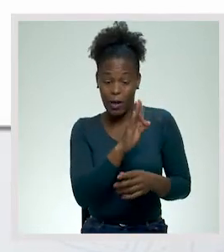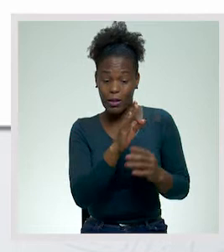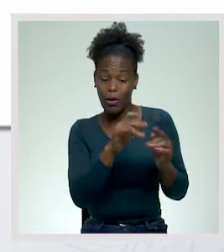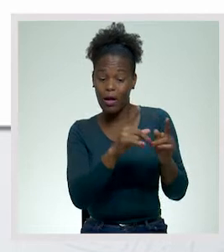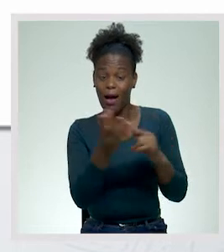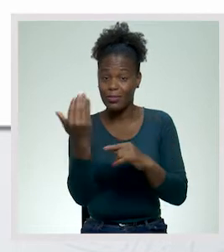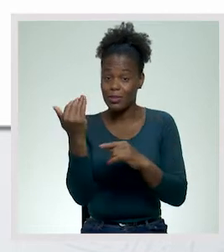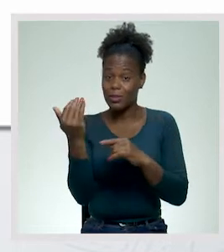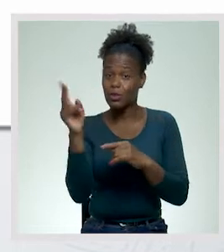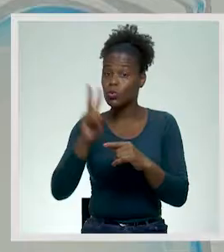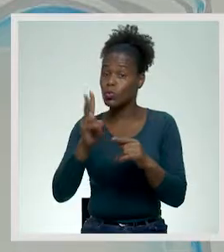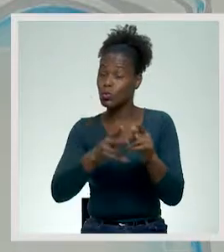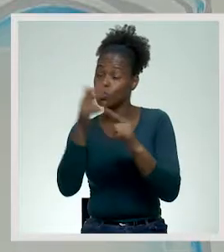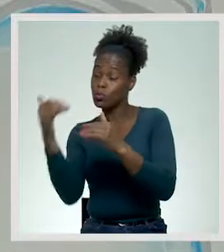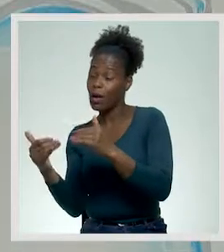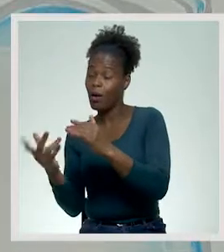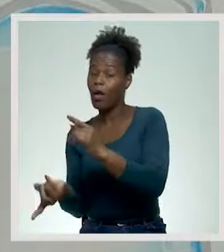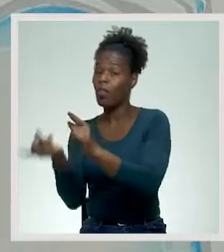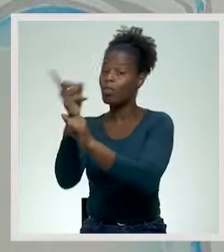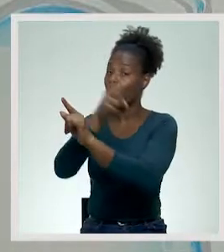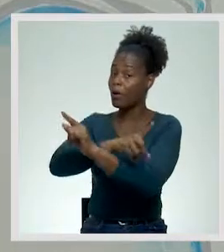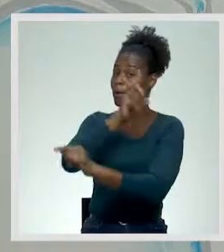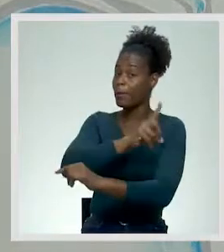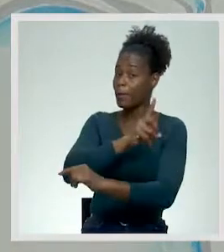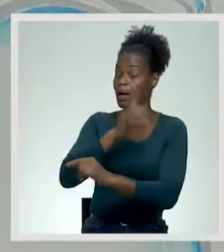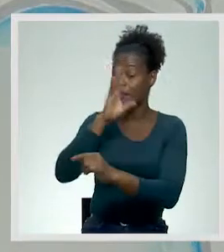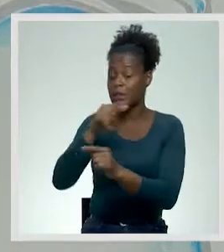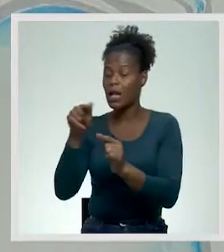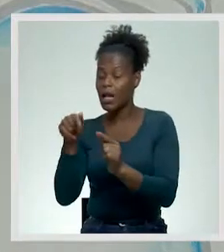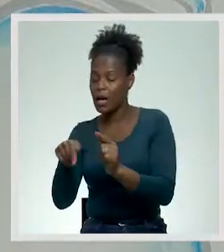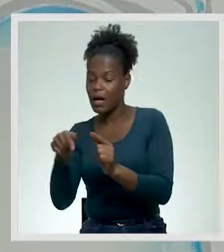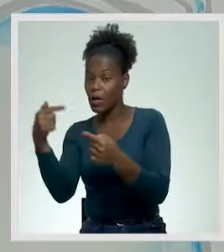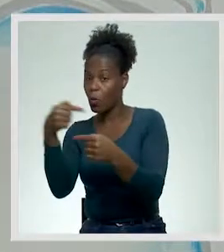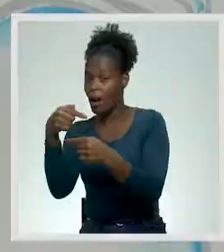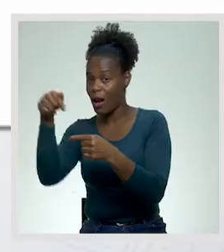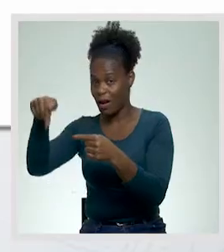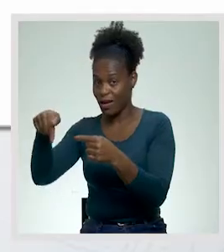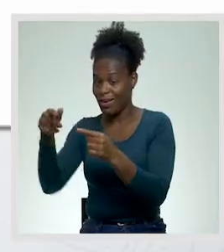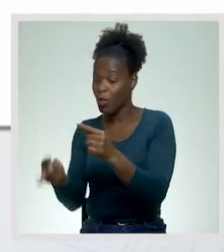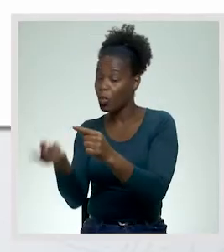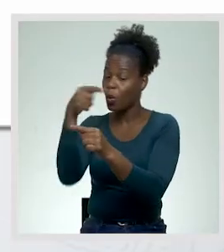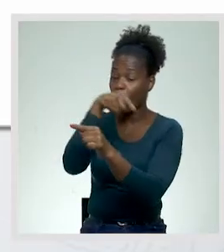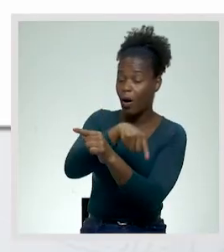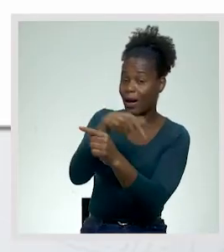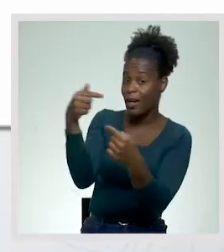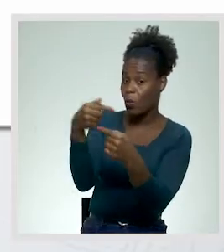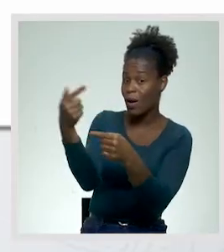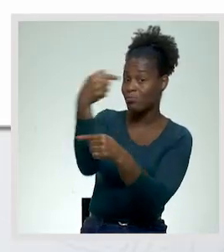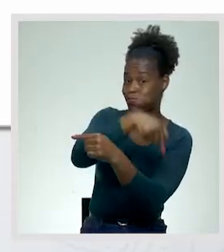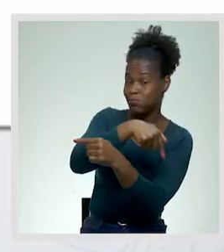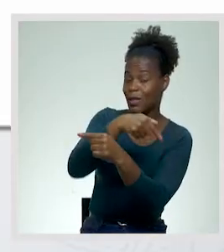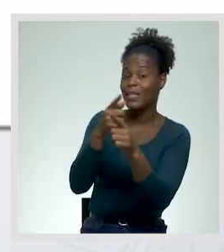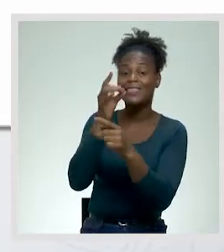membro. Passa para o primeiro membro. Atenção, quando passa do membro para o outro membro, muda de sinal. O sinal mais